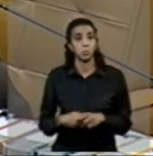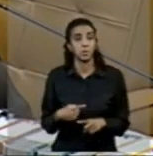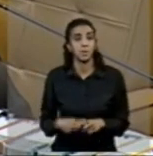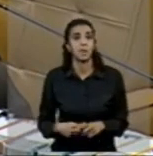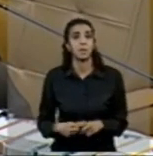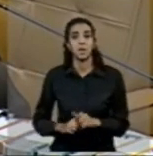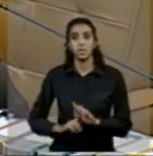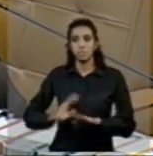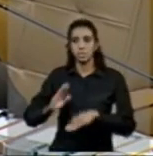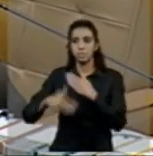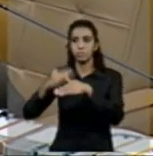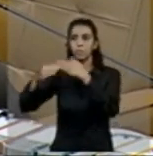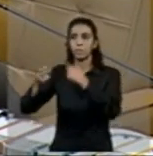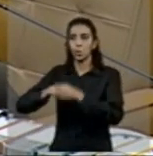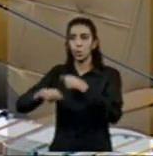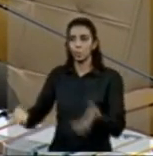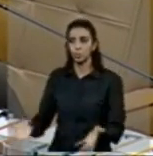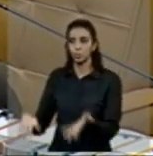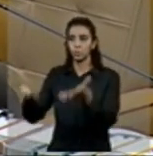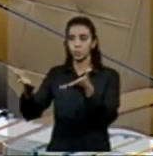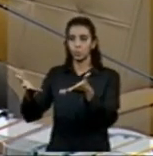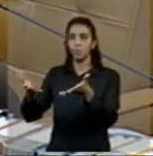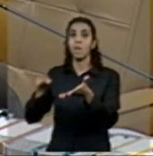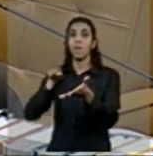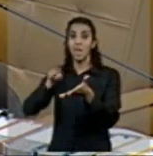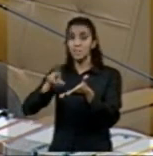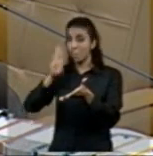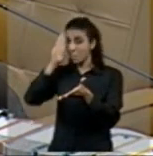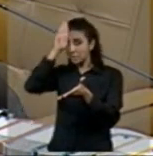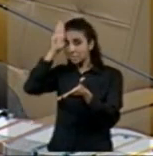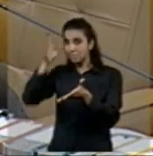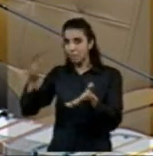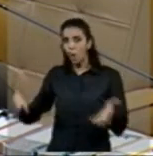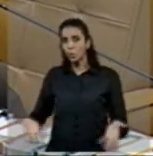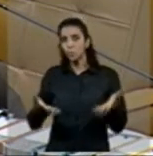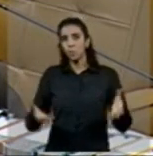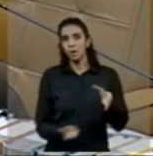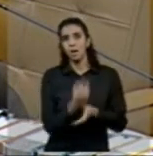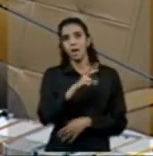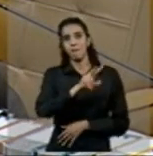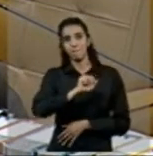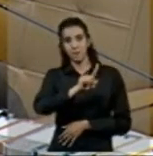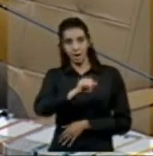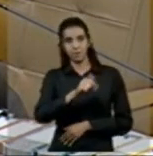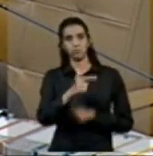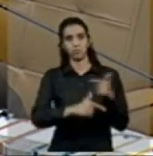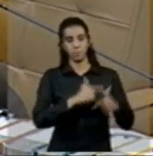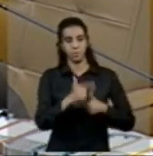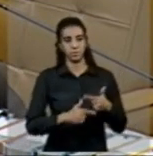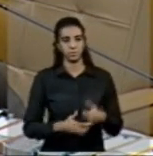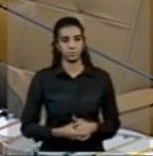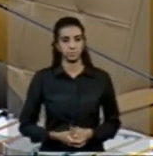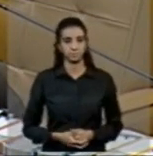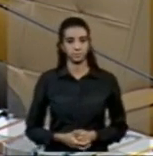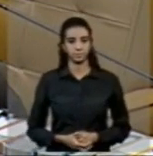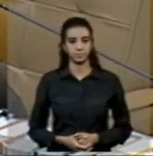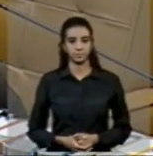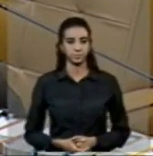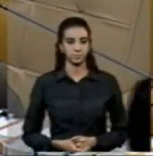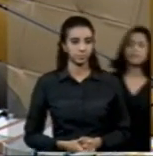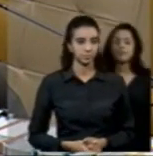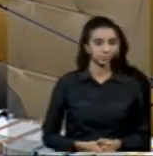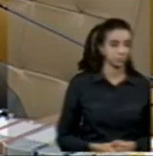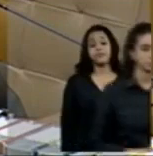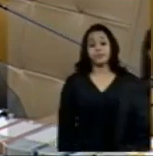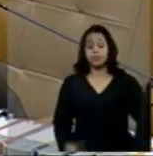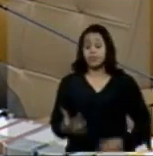desenvolvimento econômico variáveis mais relevantes na taxa de emprego que o rebaixamento ou elevação dos